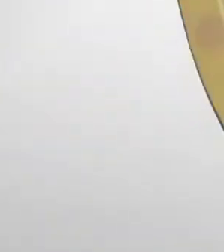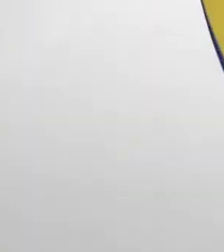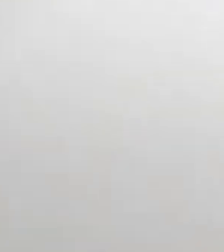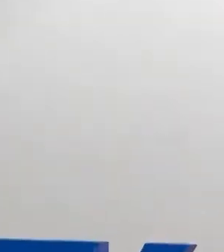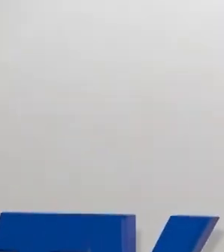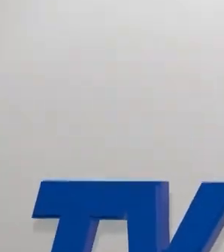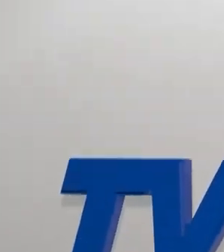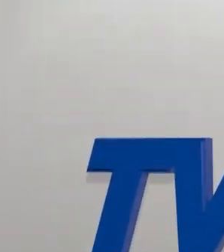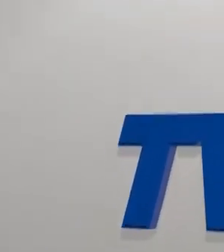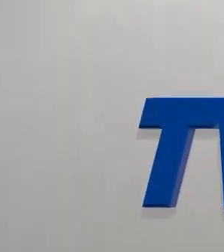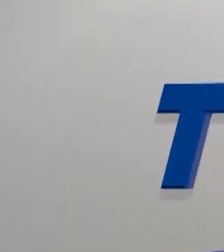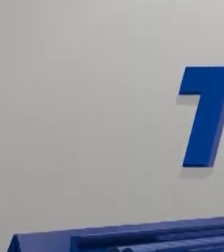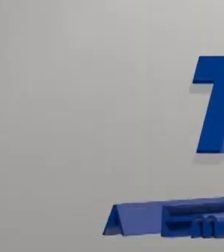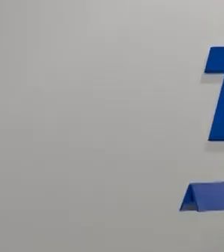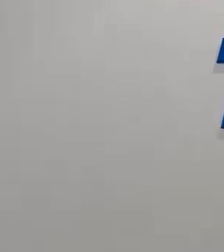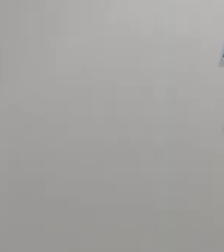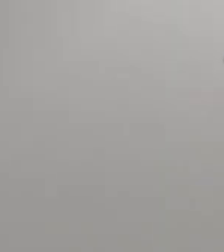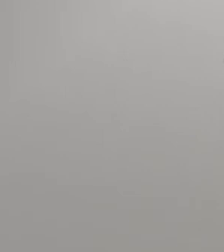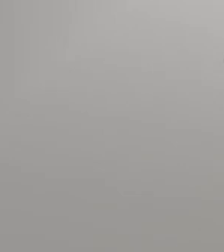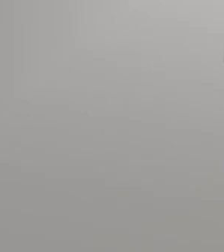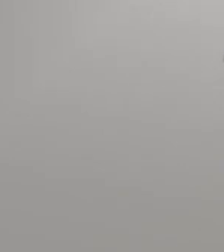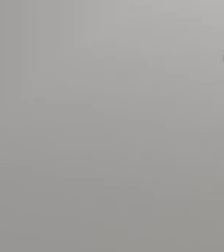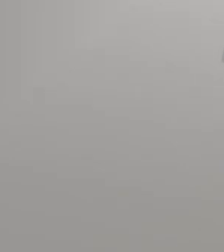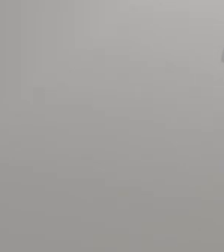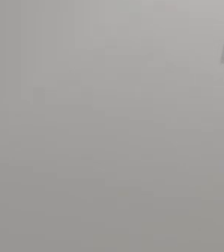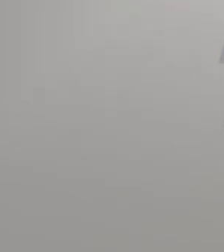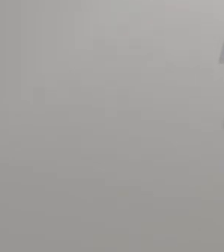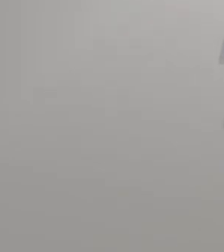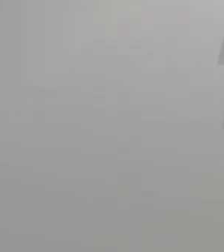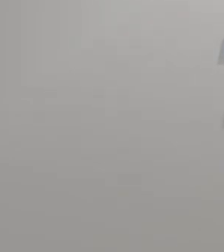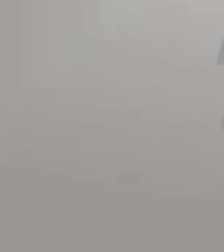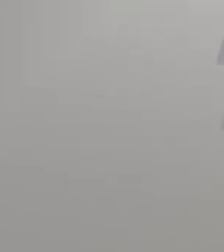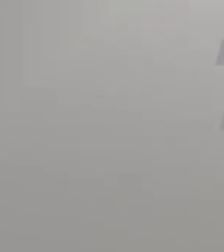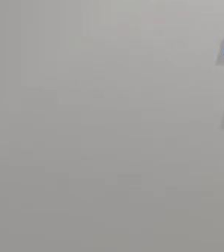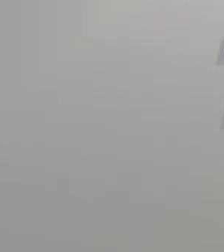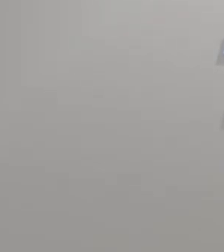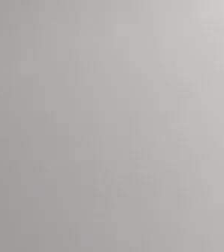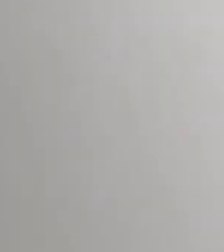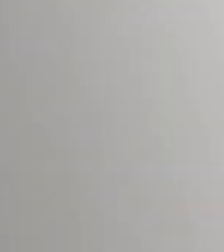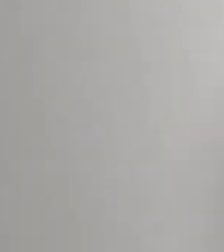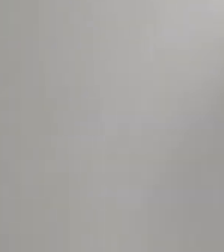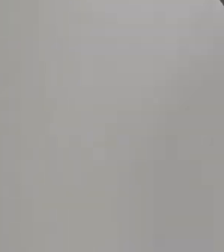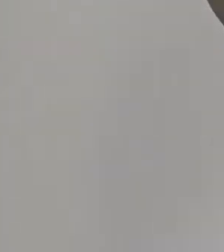TV Fortaleza, a emissora da Casa do Povo.